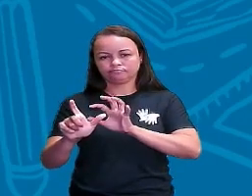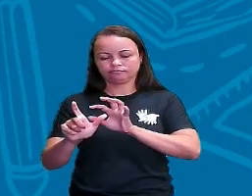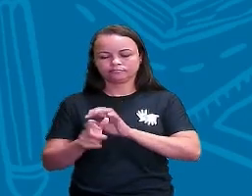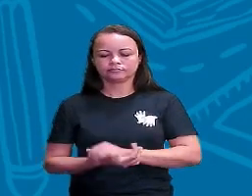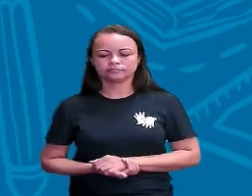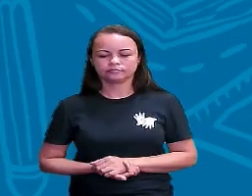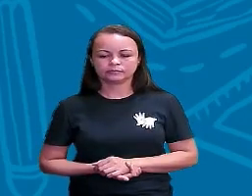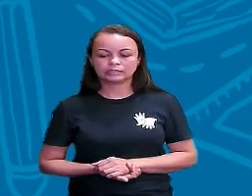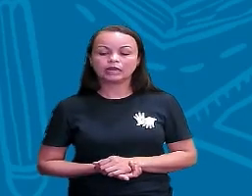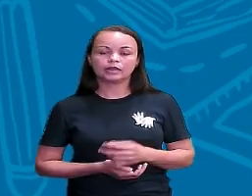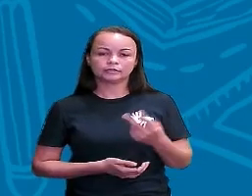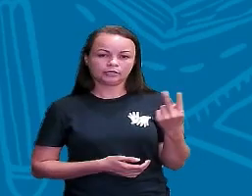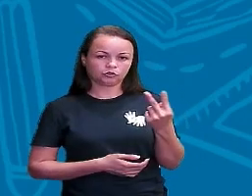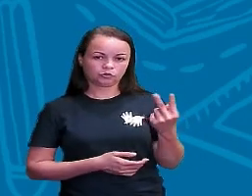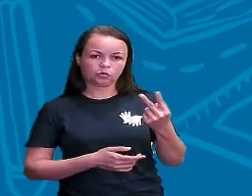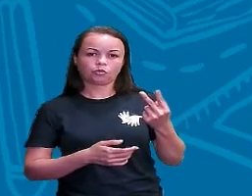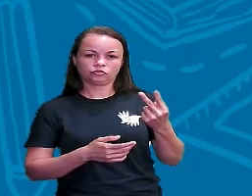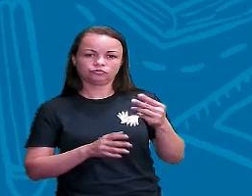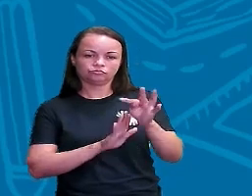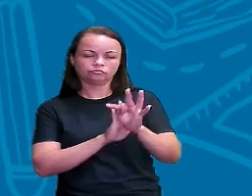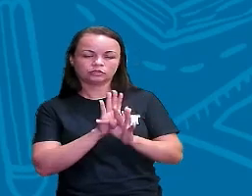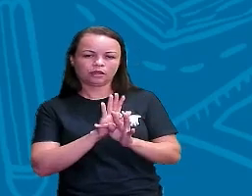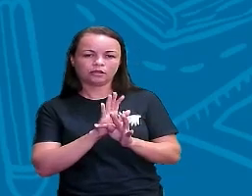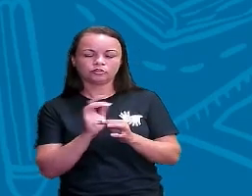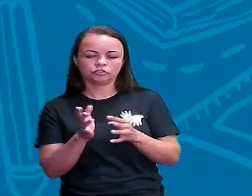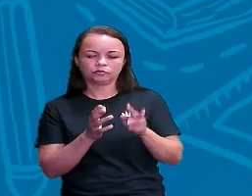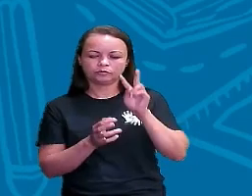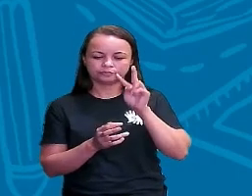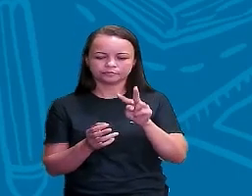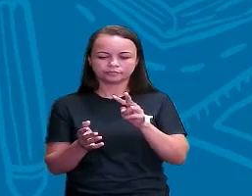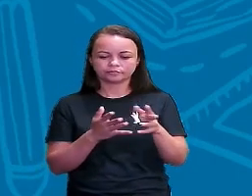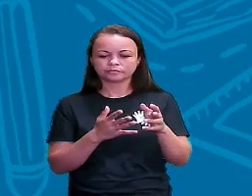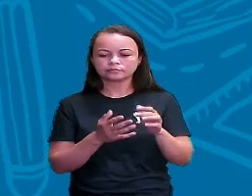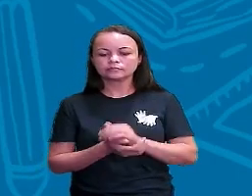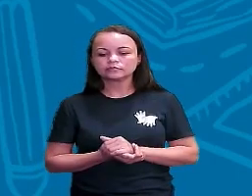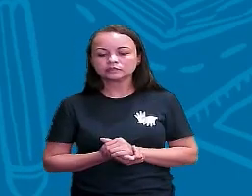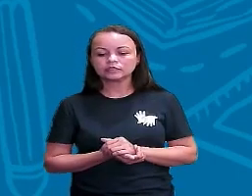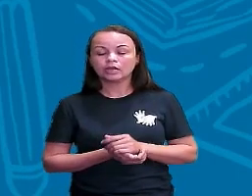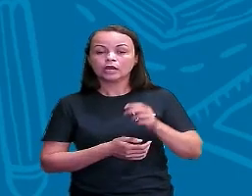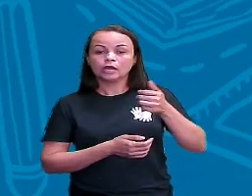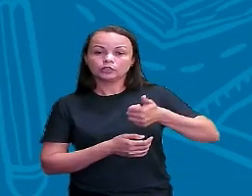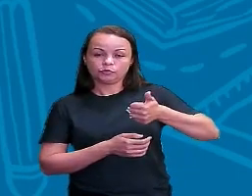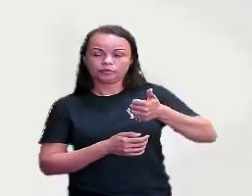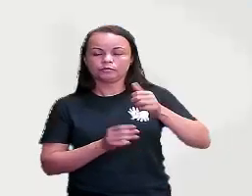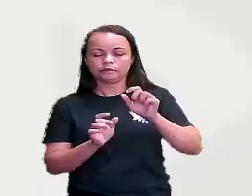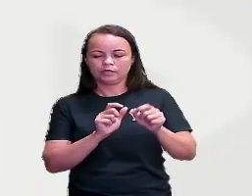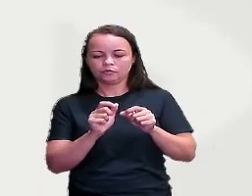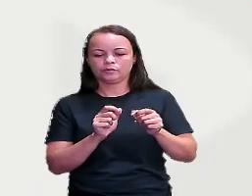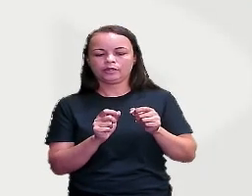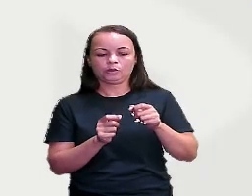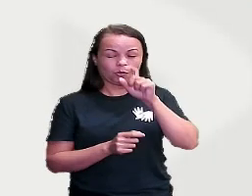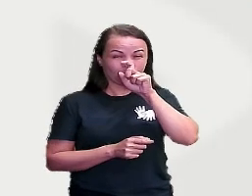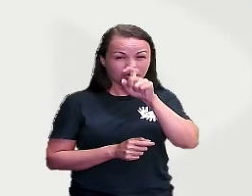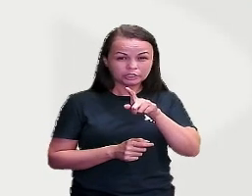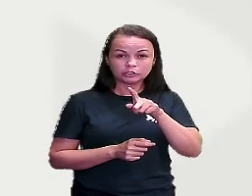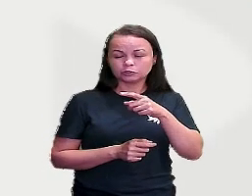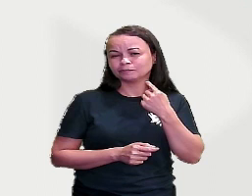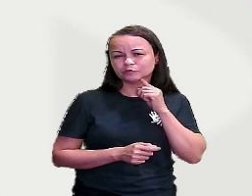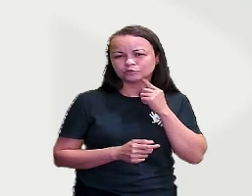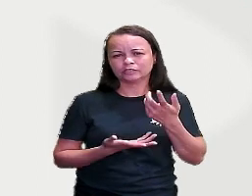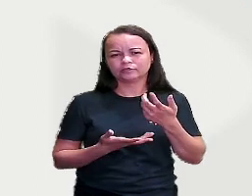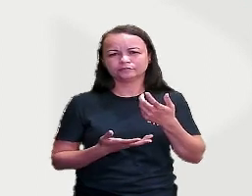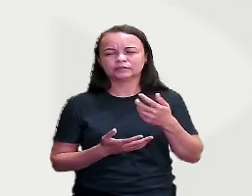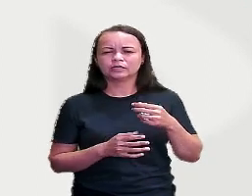E aqui eu trouxe dois textos para a gente dar uma olhadinha. E o primeiro tem por título Descuidado, lixo é sujeira.